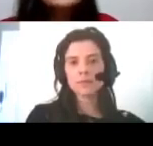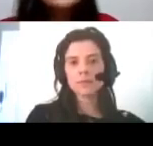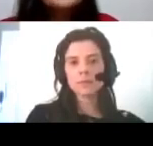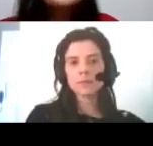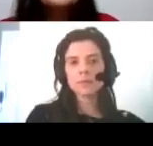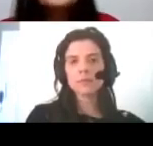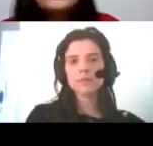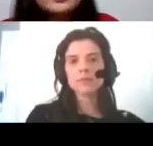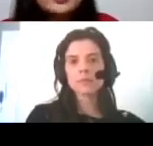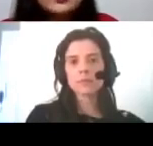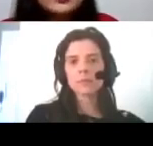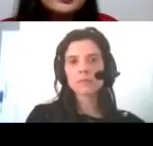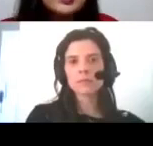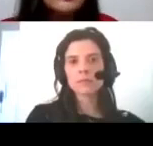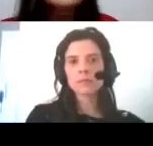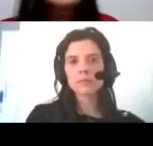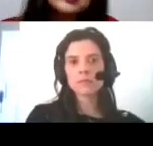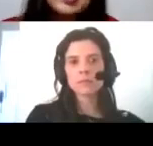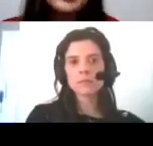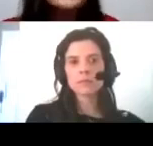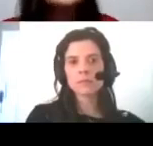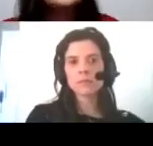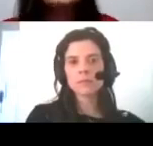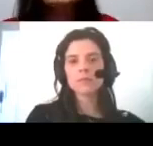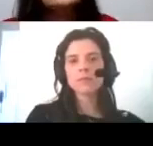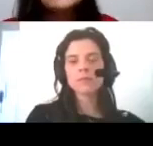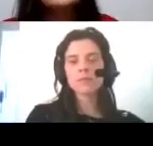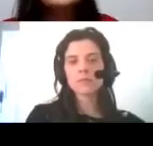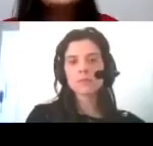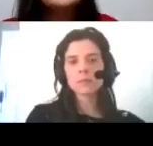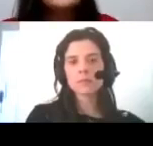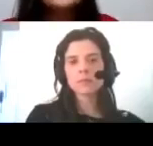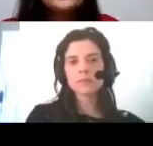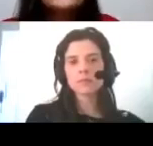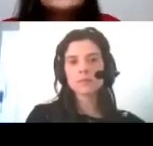aberto. Como é que eu posso ter acesso a esse canal? No site, né, no